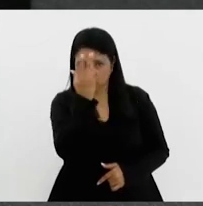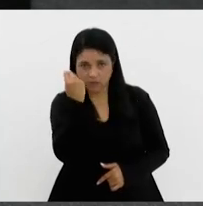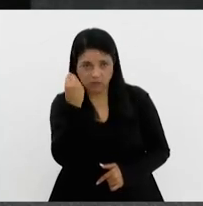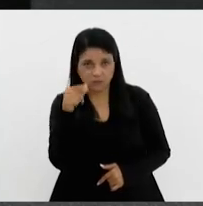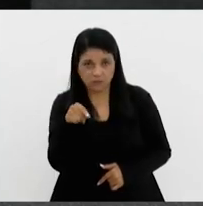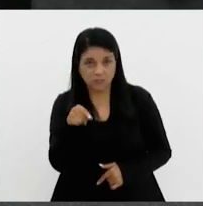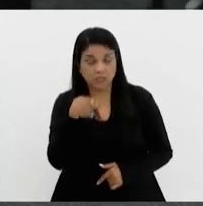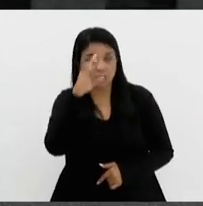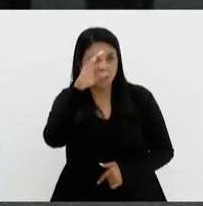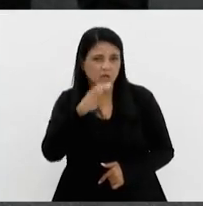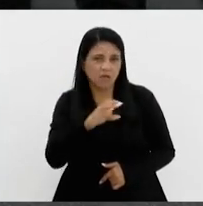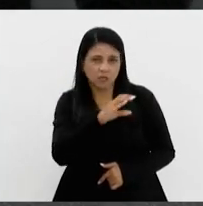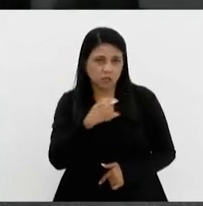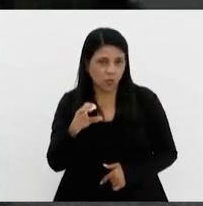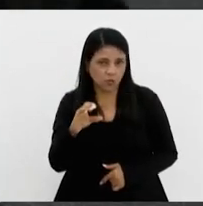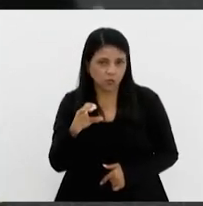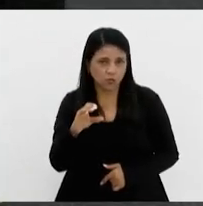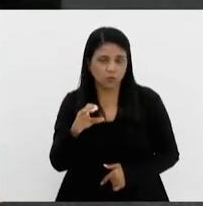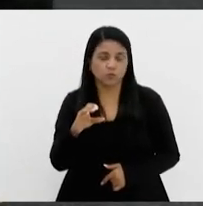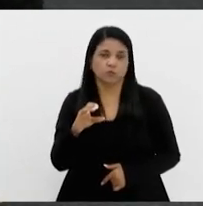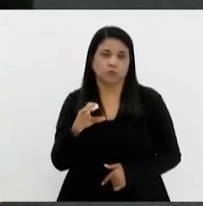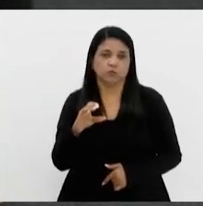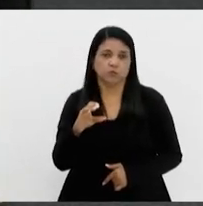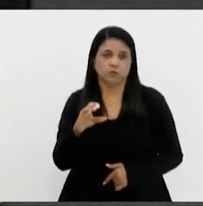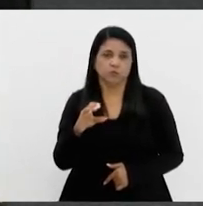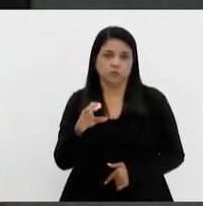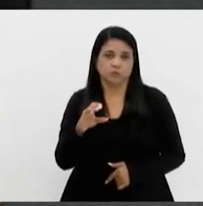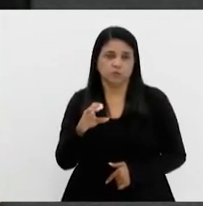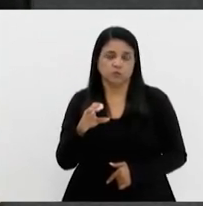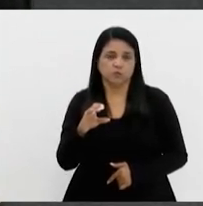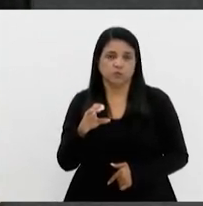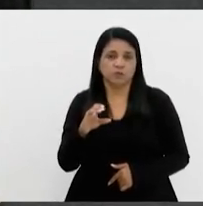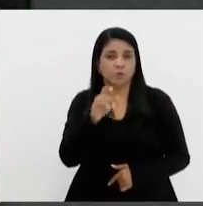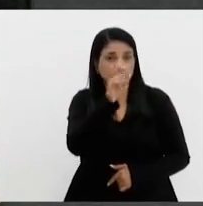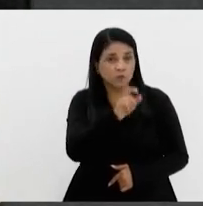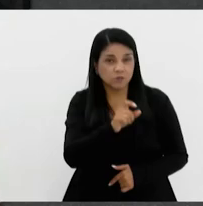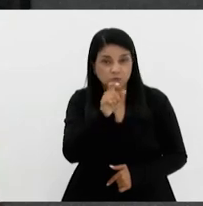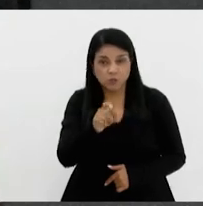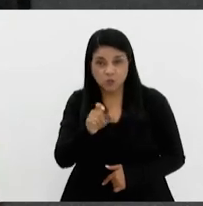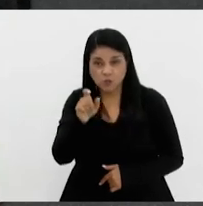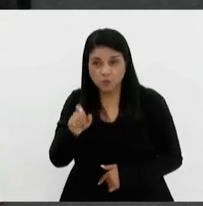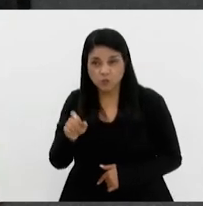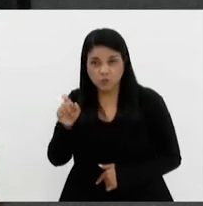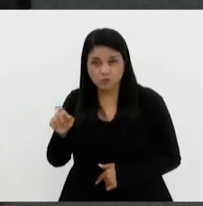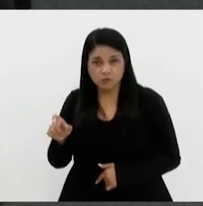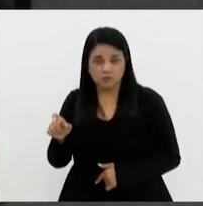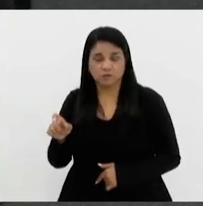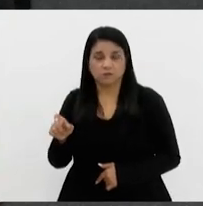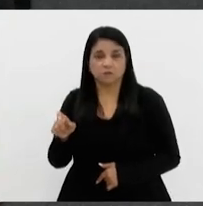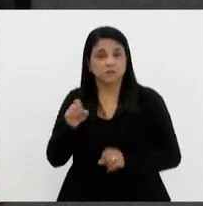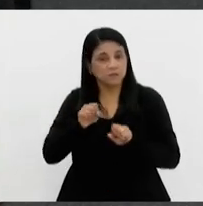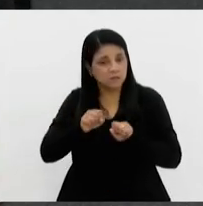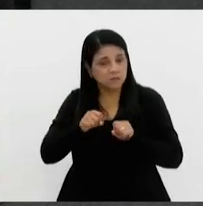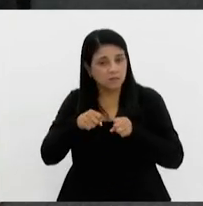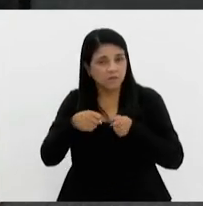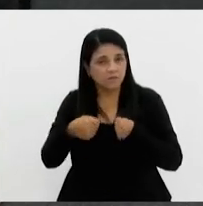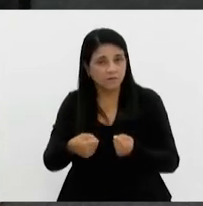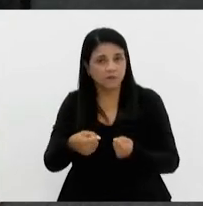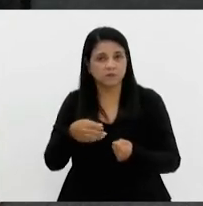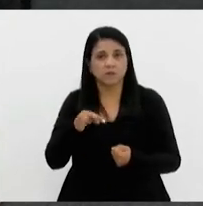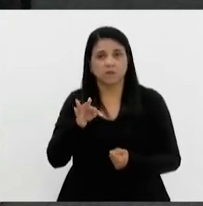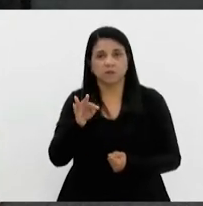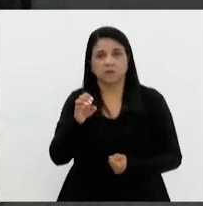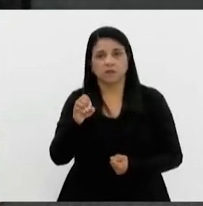sejam católicos apostólicos romanos aqueles que defendem a teologia